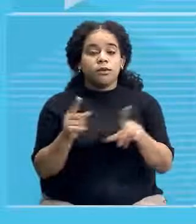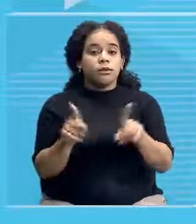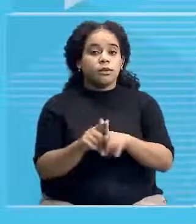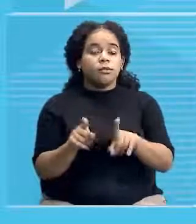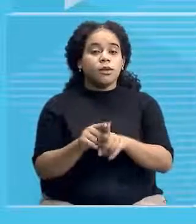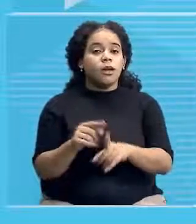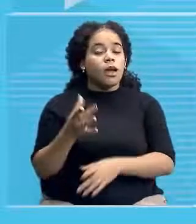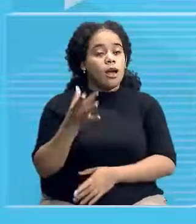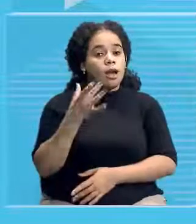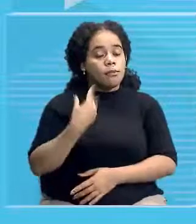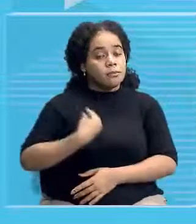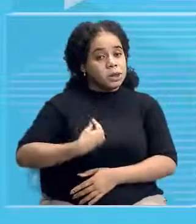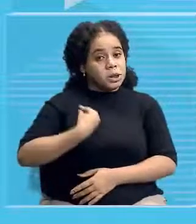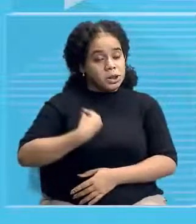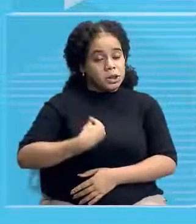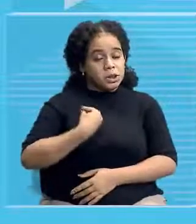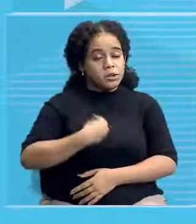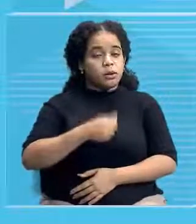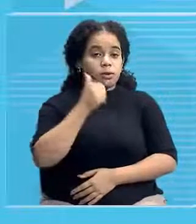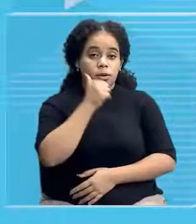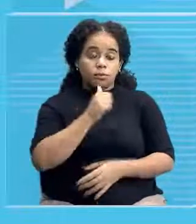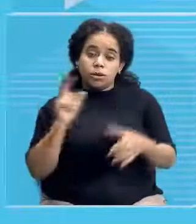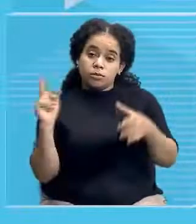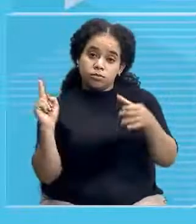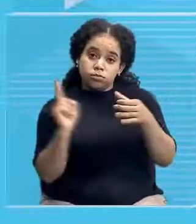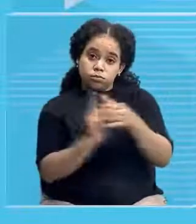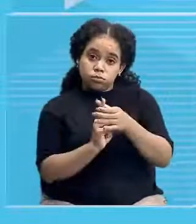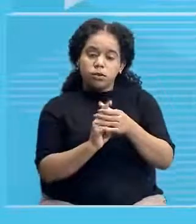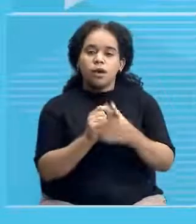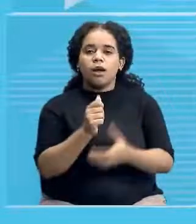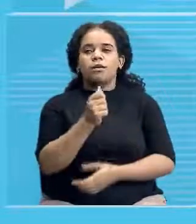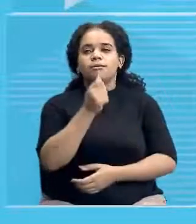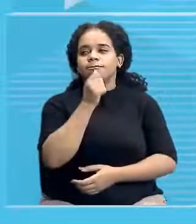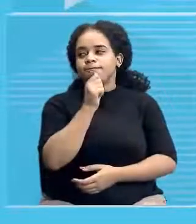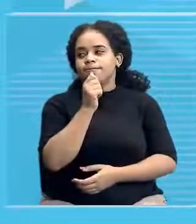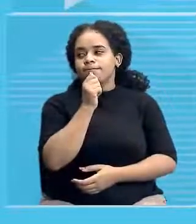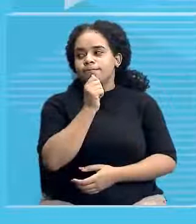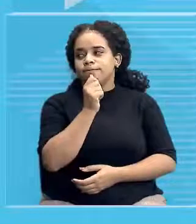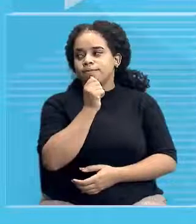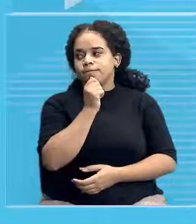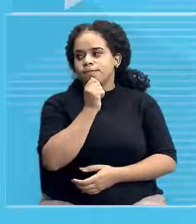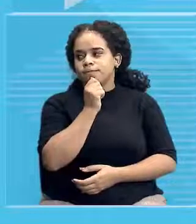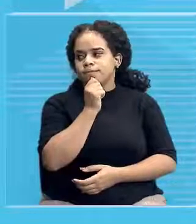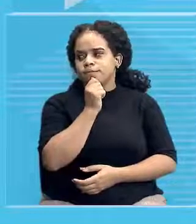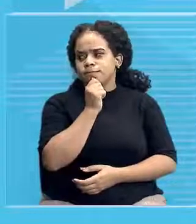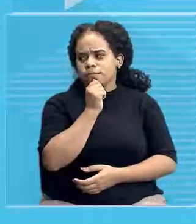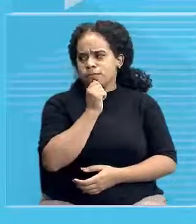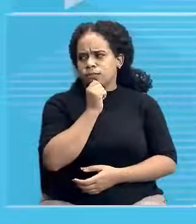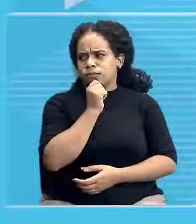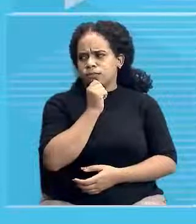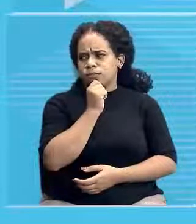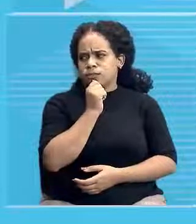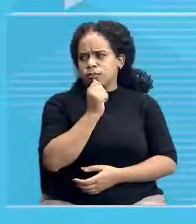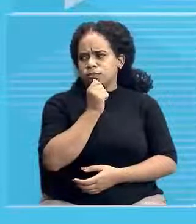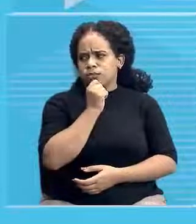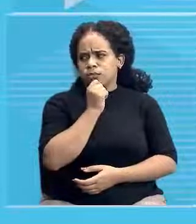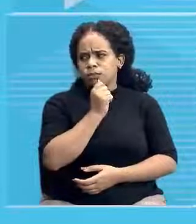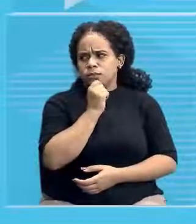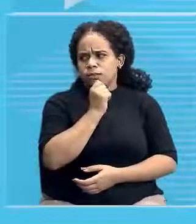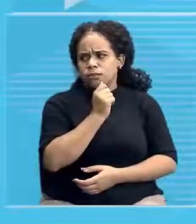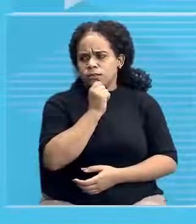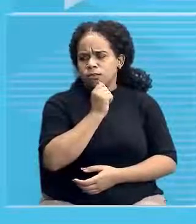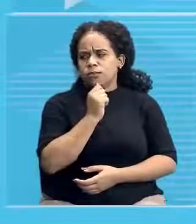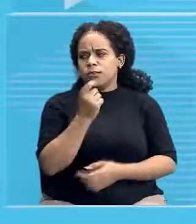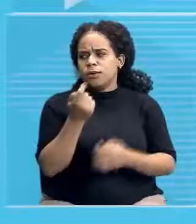presença da mulher ainda é muito pequena